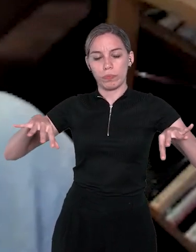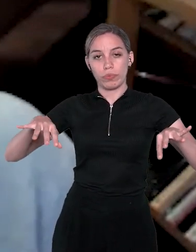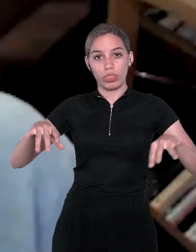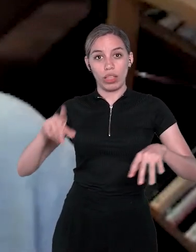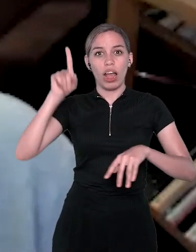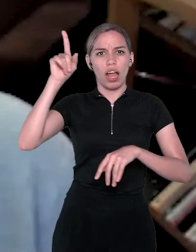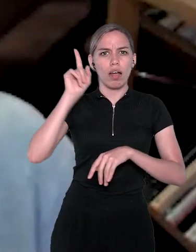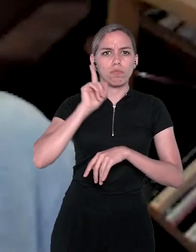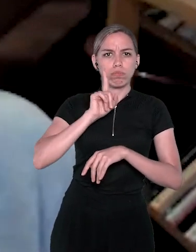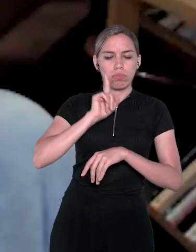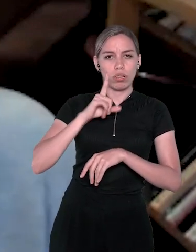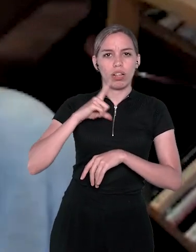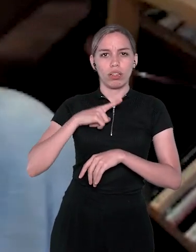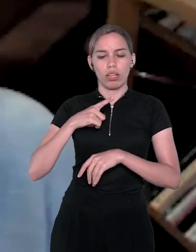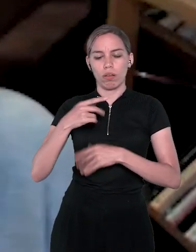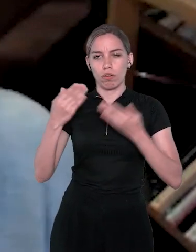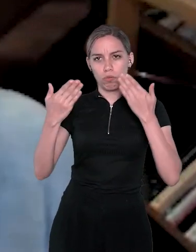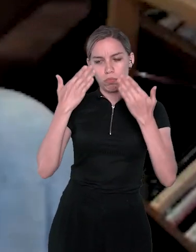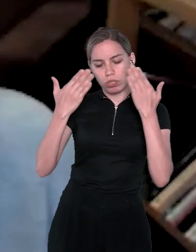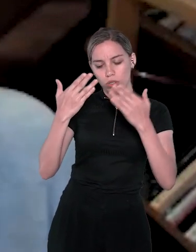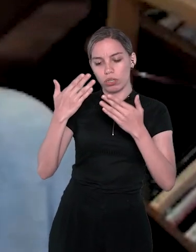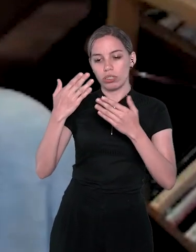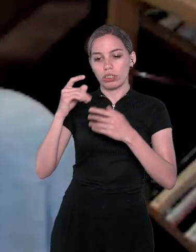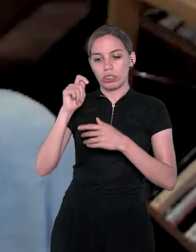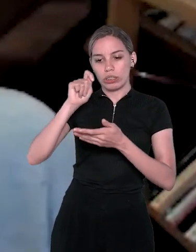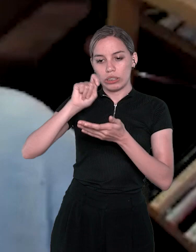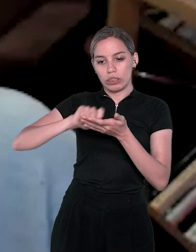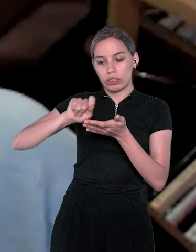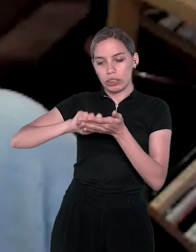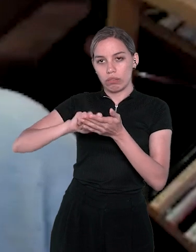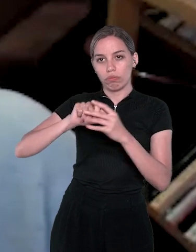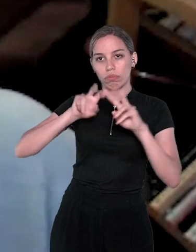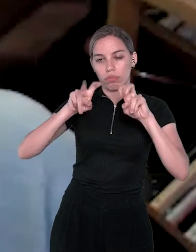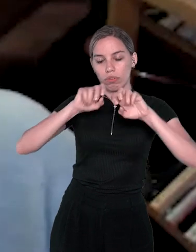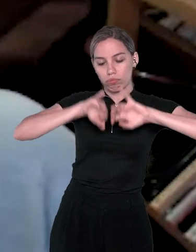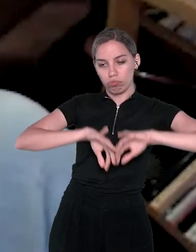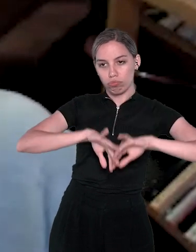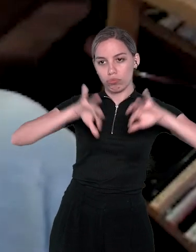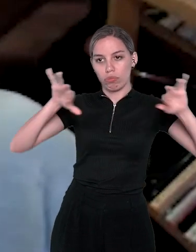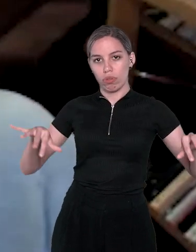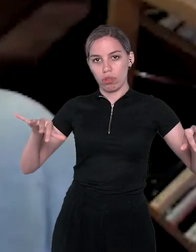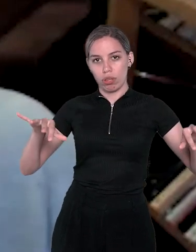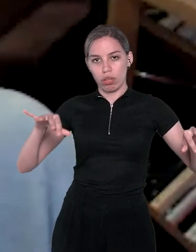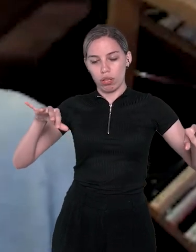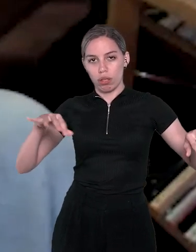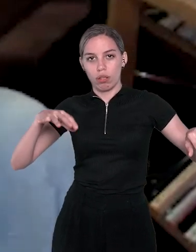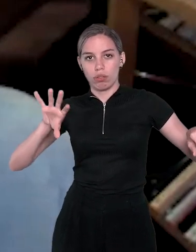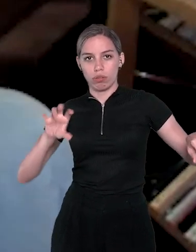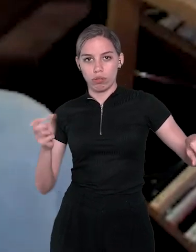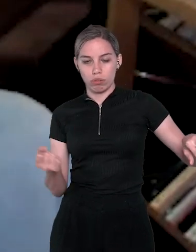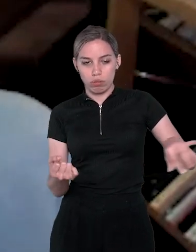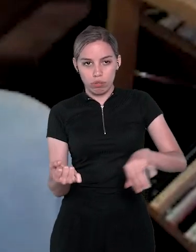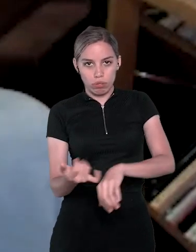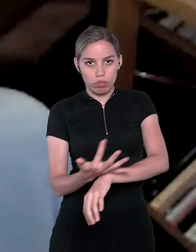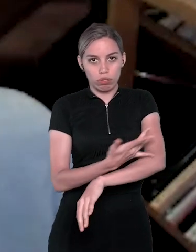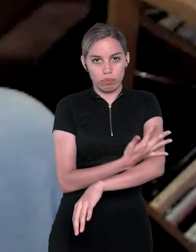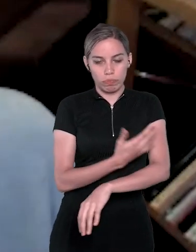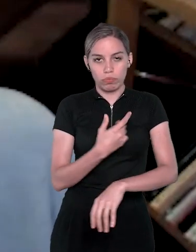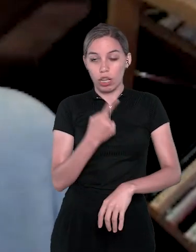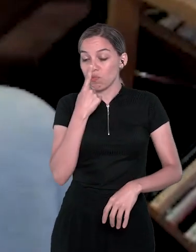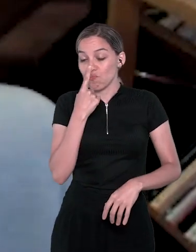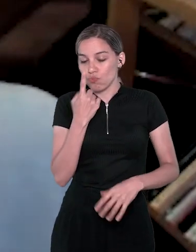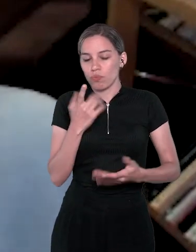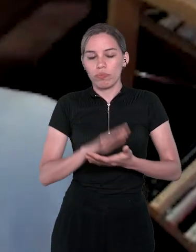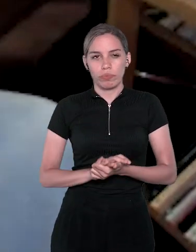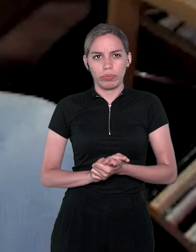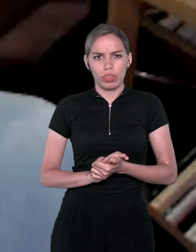por um psicólogo social, Haidt, que é a polarização afetiva. É essa emocionalização